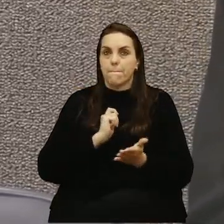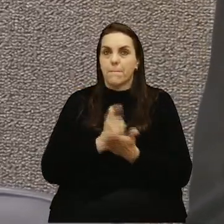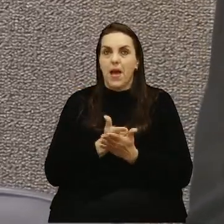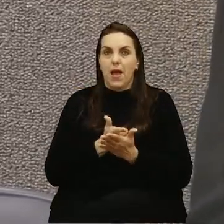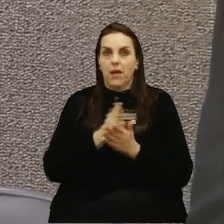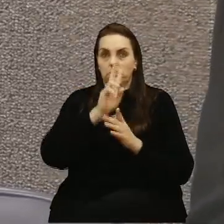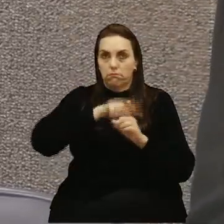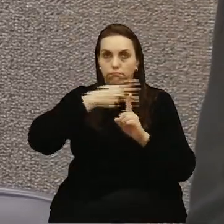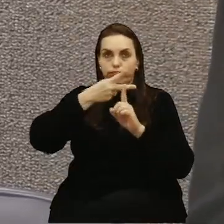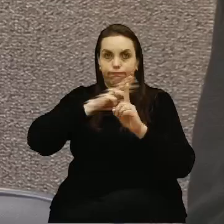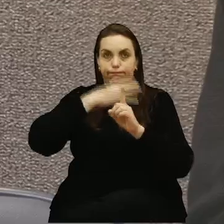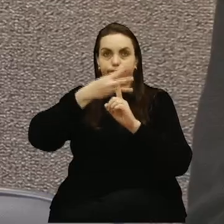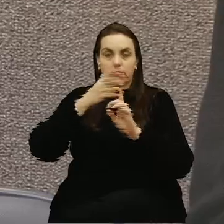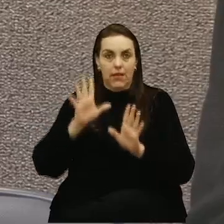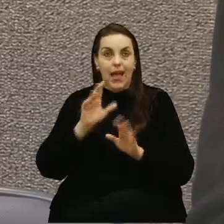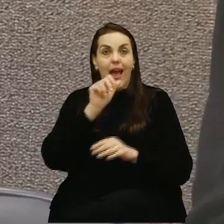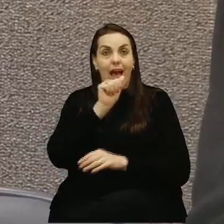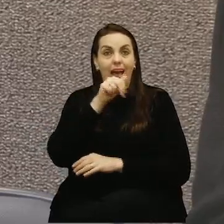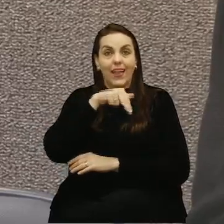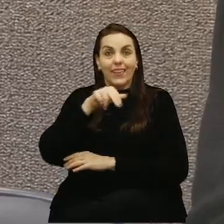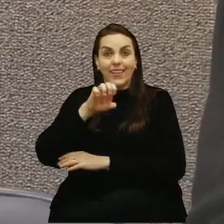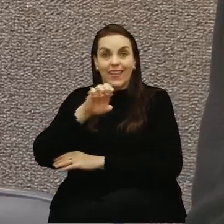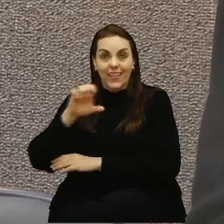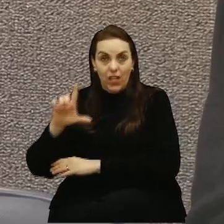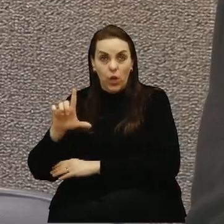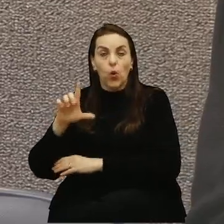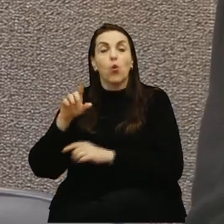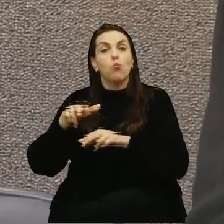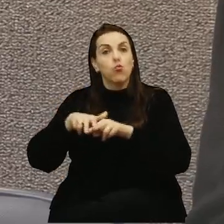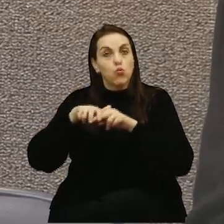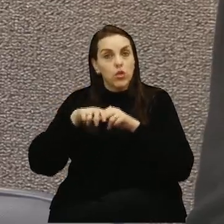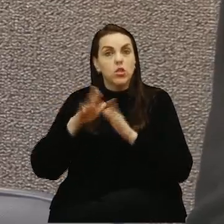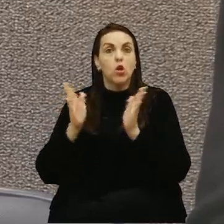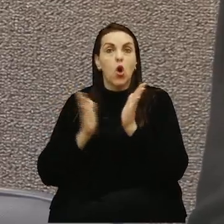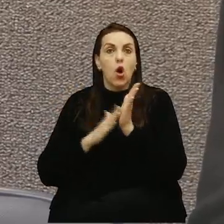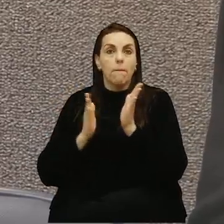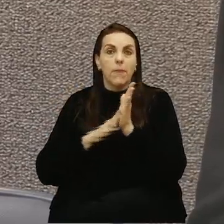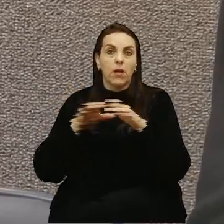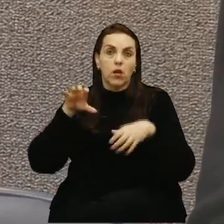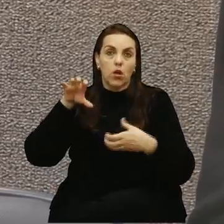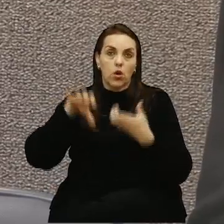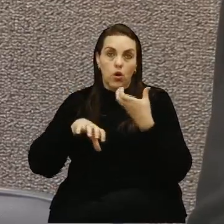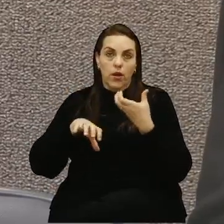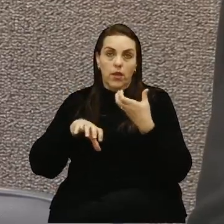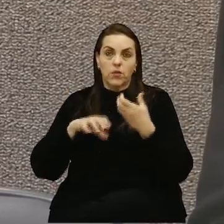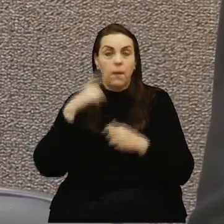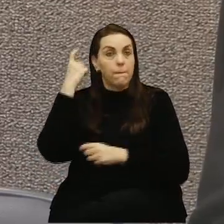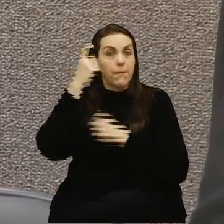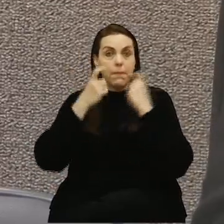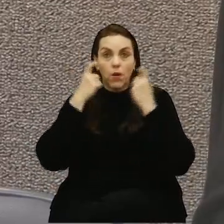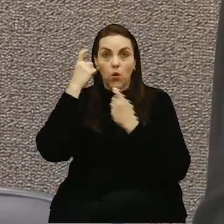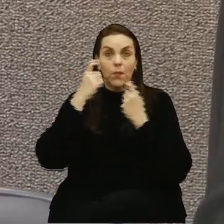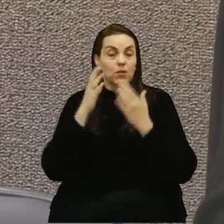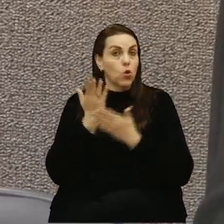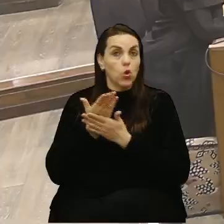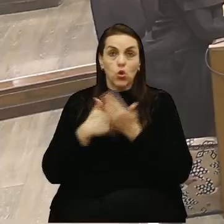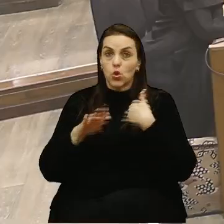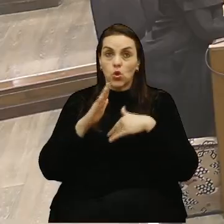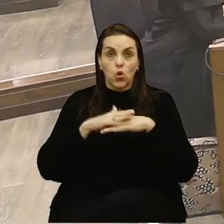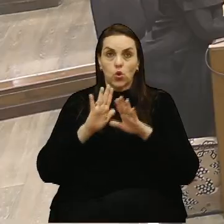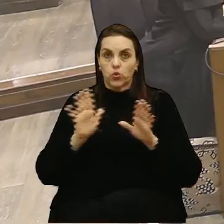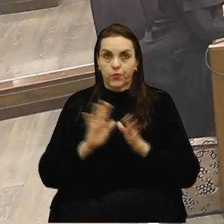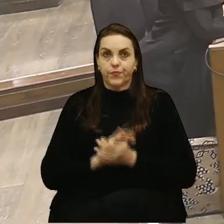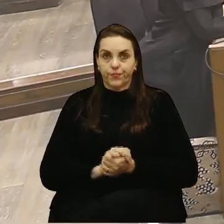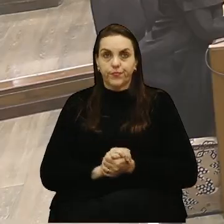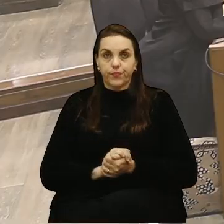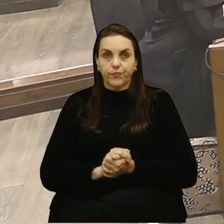ANEEL regulamenta isso, por isso que nós temos que cobrar o Congresso. Então, para mim, eu me preocupo com todo mundo, porque a conta foi exorbitante para todos nós. Com certeza,